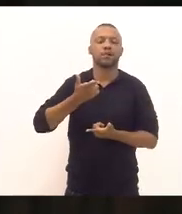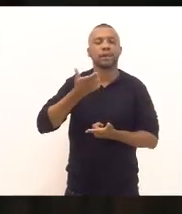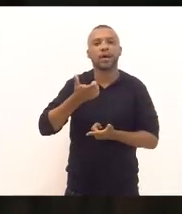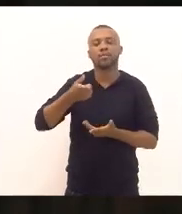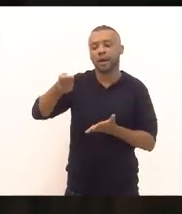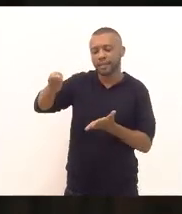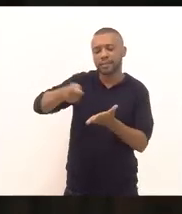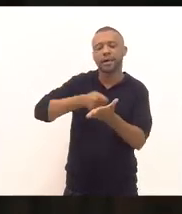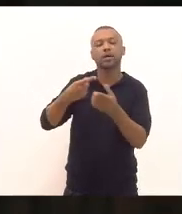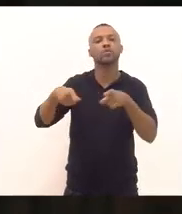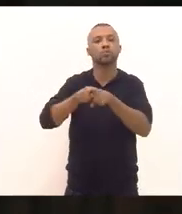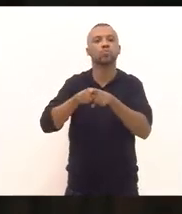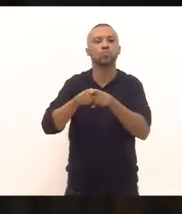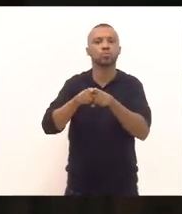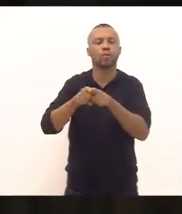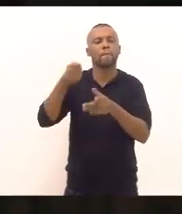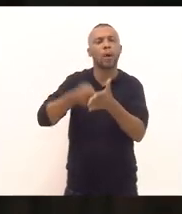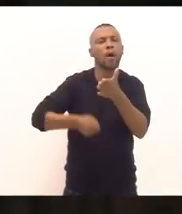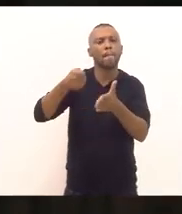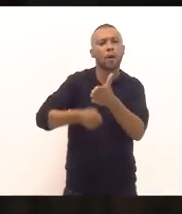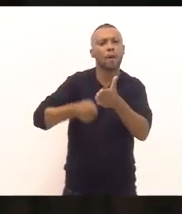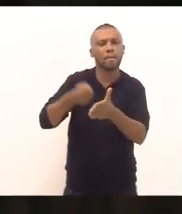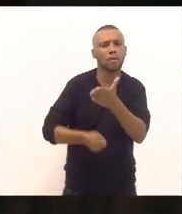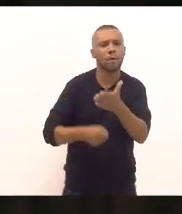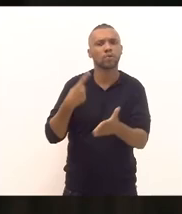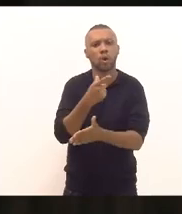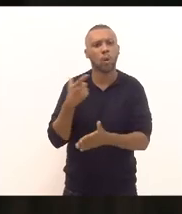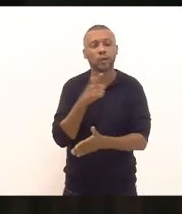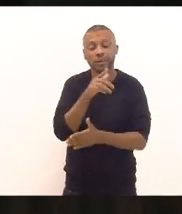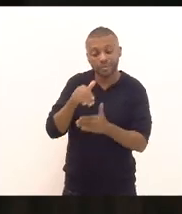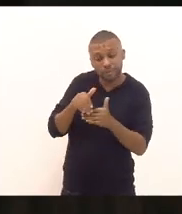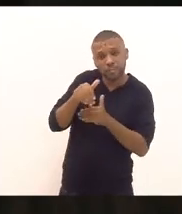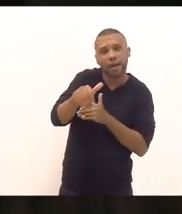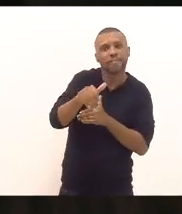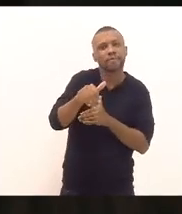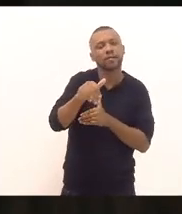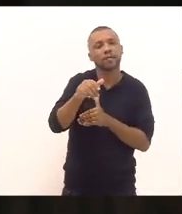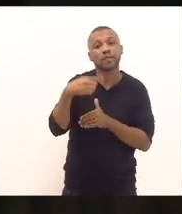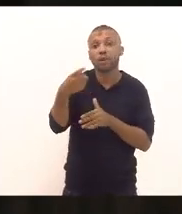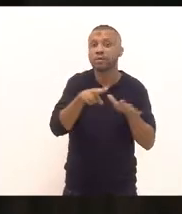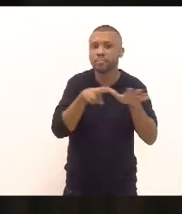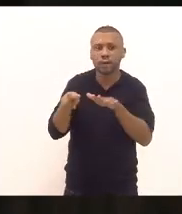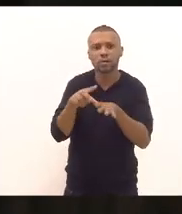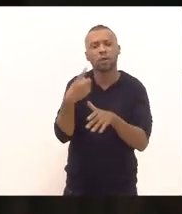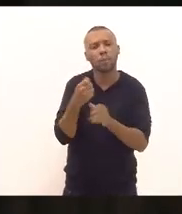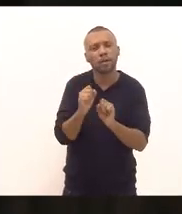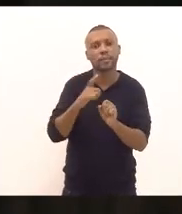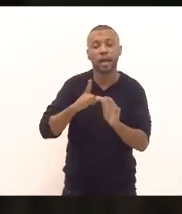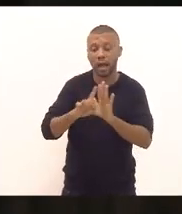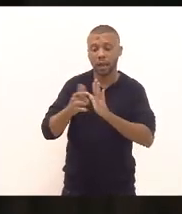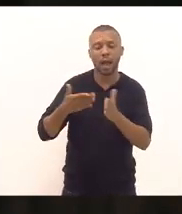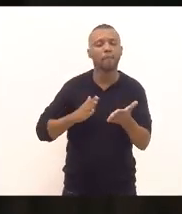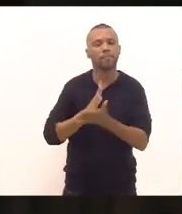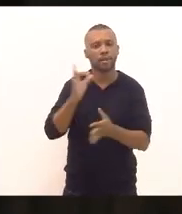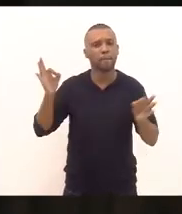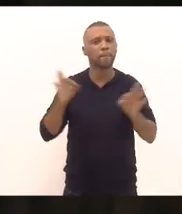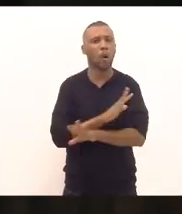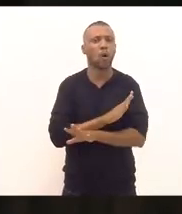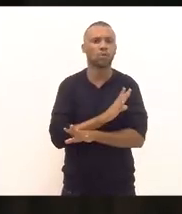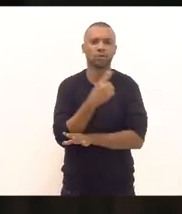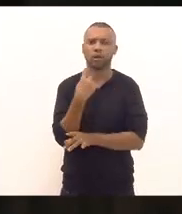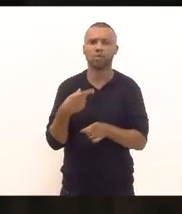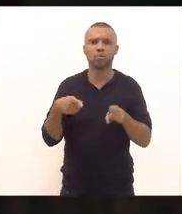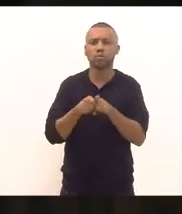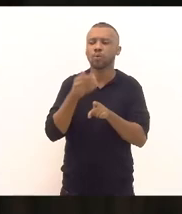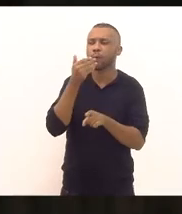muito assinar junto e juntos nessa luta para que a gente em breve semana que vem a gente já possa ter a lei aprovada e a